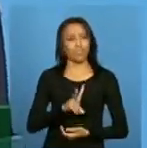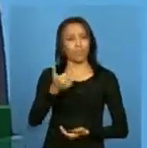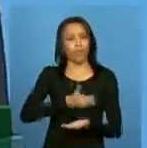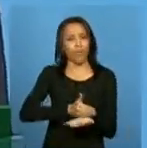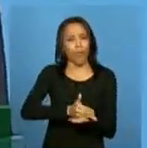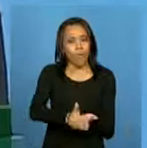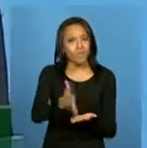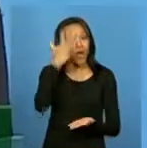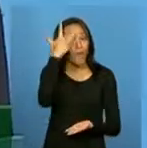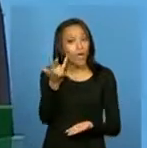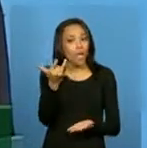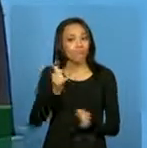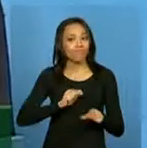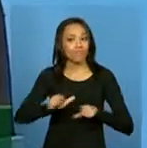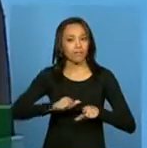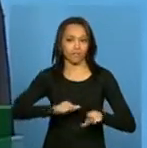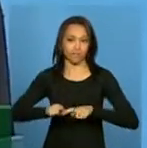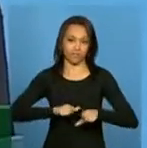trabalho a partir de amanhã.